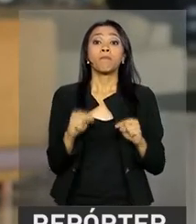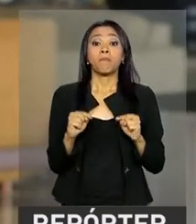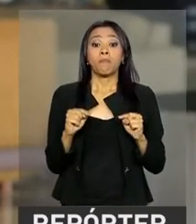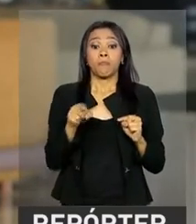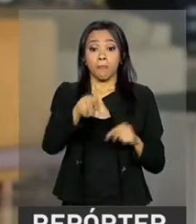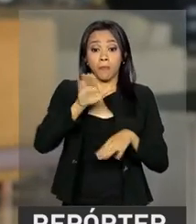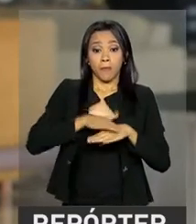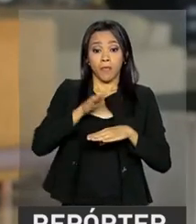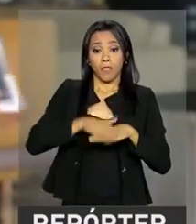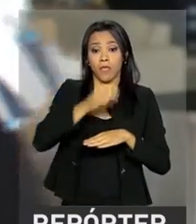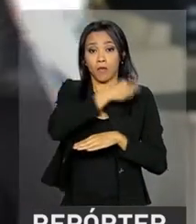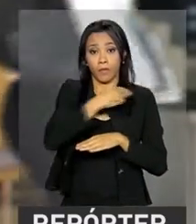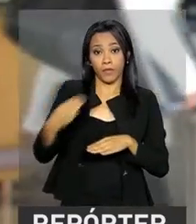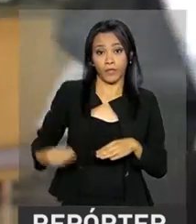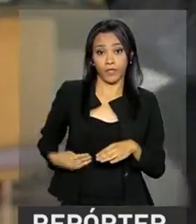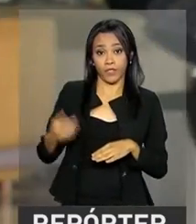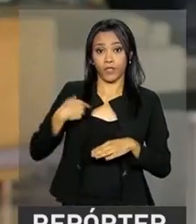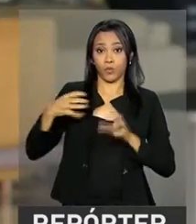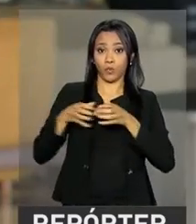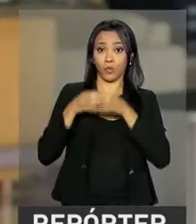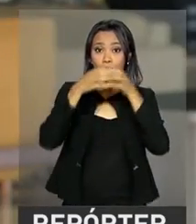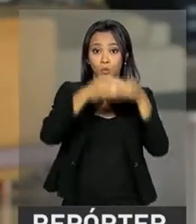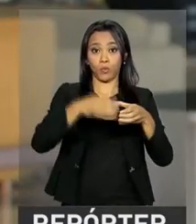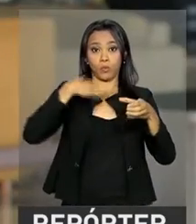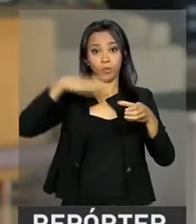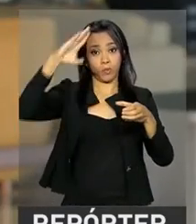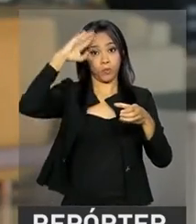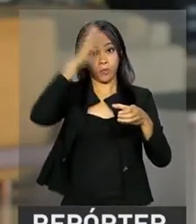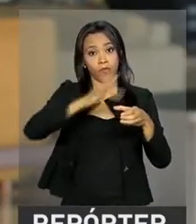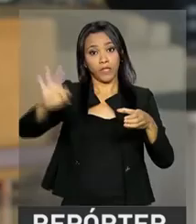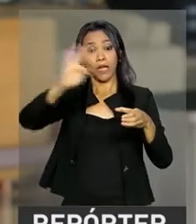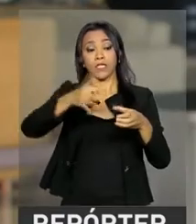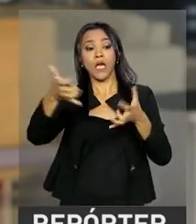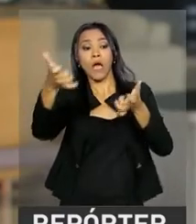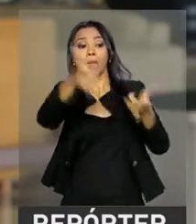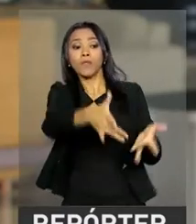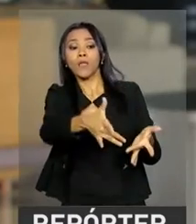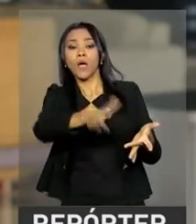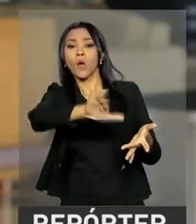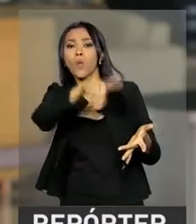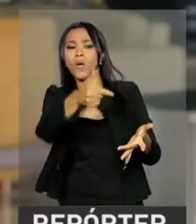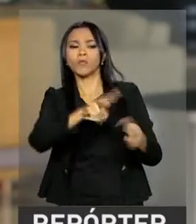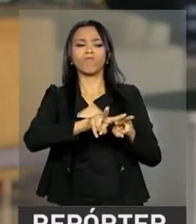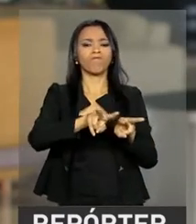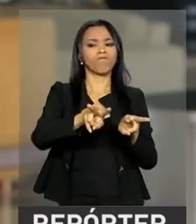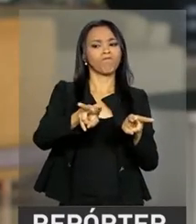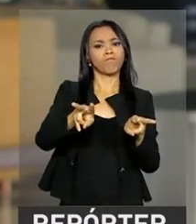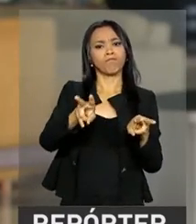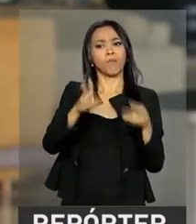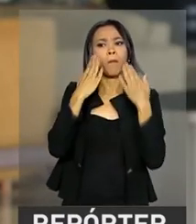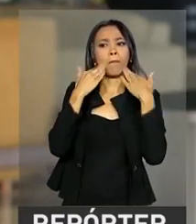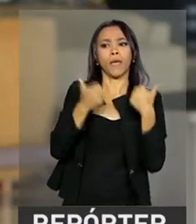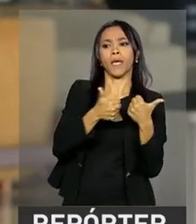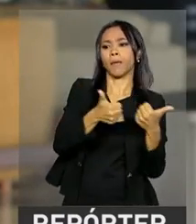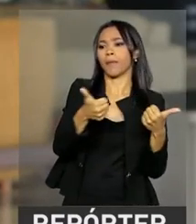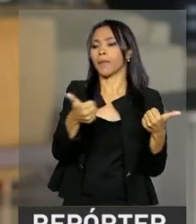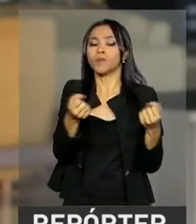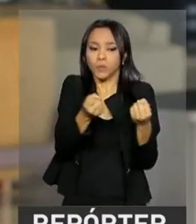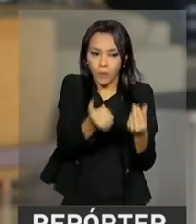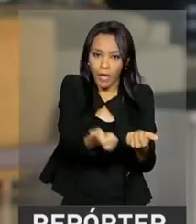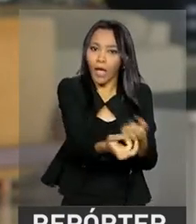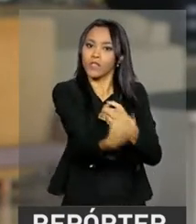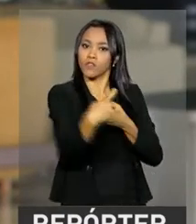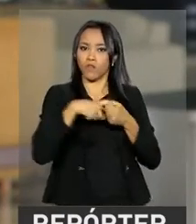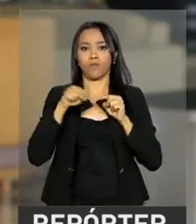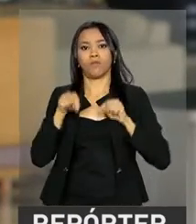com o ministro as tropas federais só vão deixar o espírito santo quando a situação estiver em plena normalidade ele também disse que